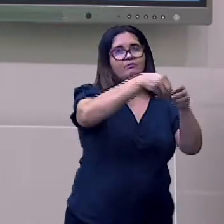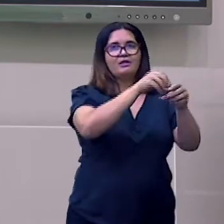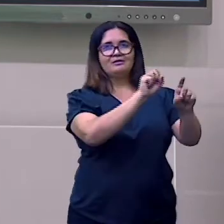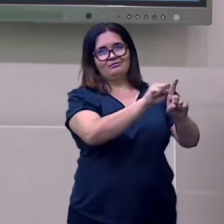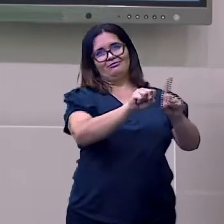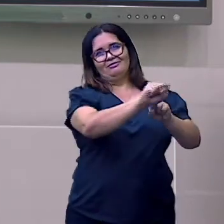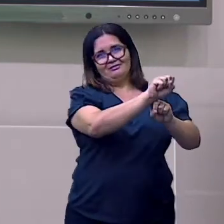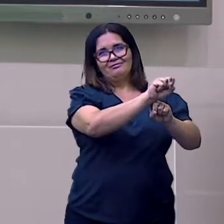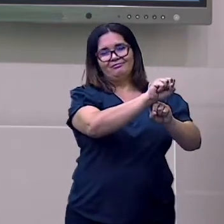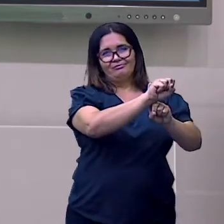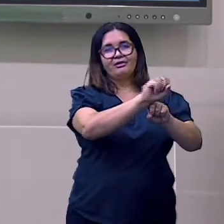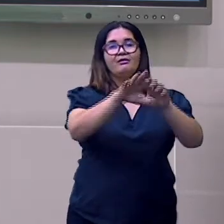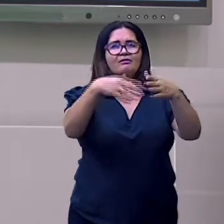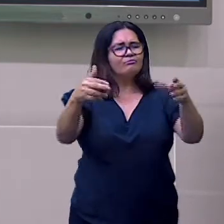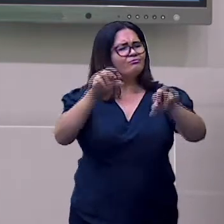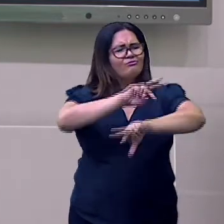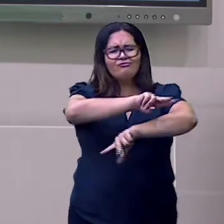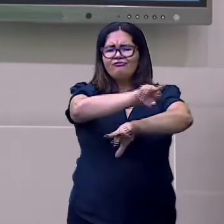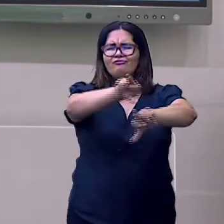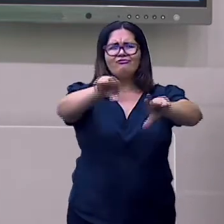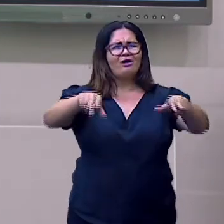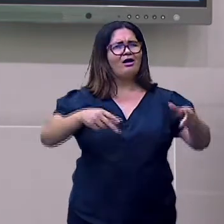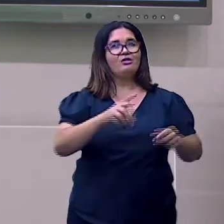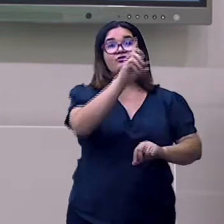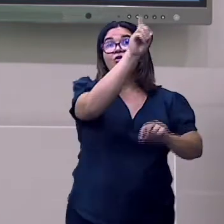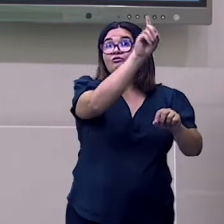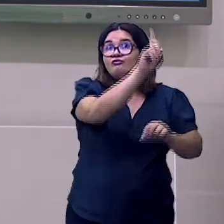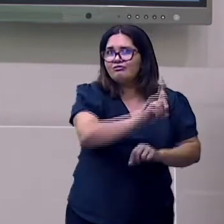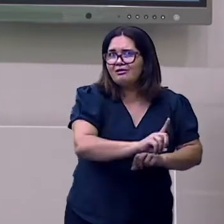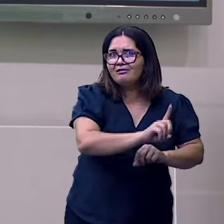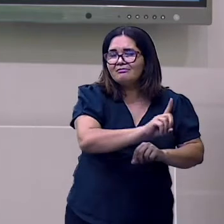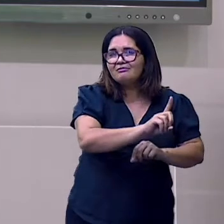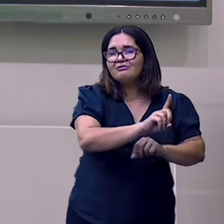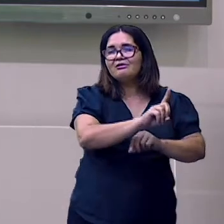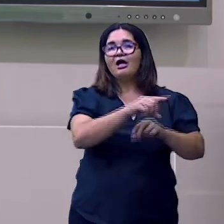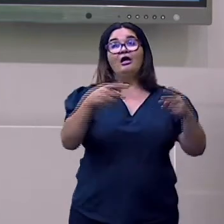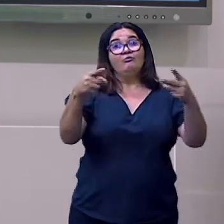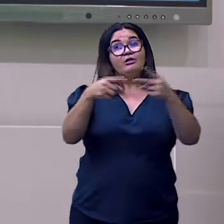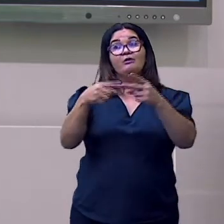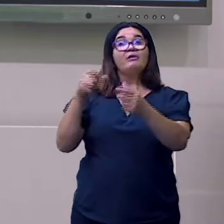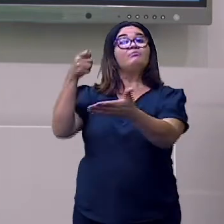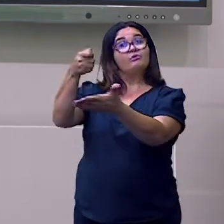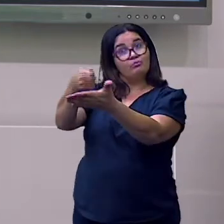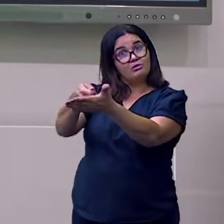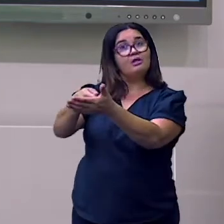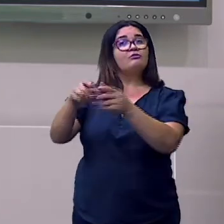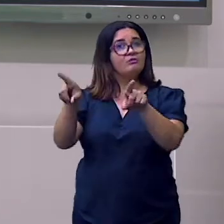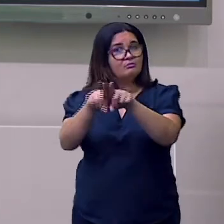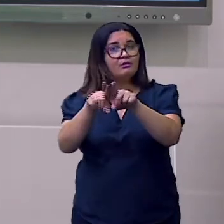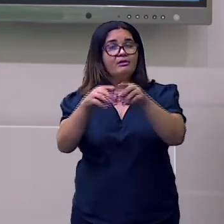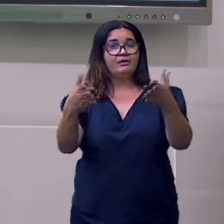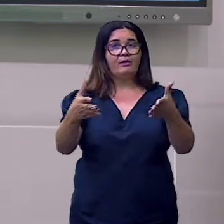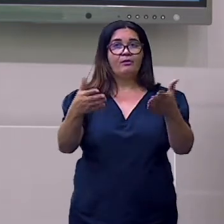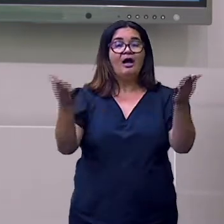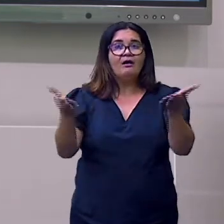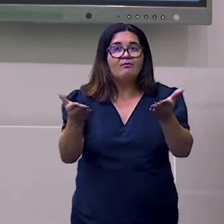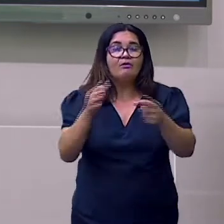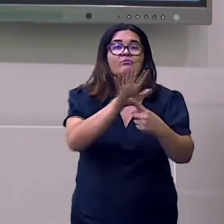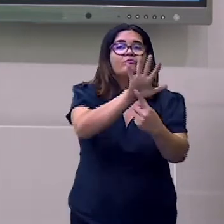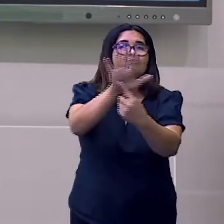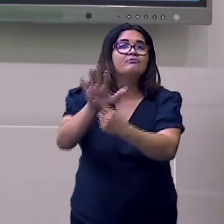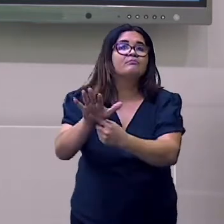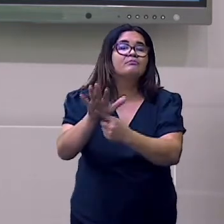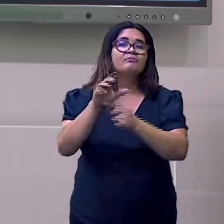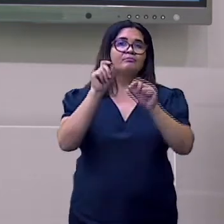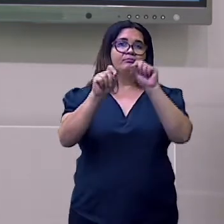Social. São muitos direitos e obrigações, mas eu trouxe aqui para vocês uma lista de alguns